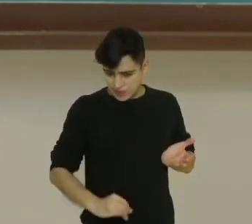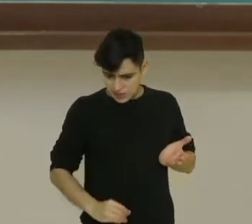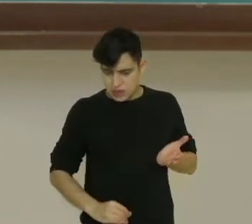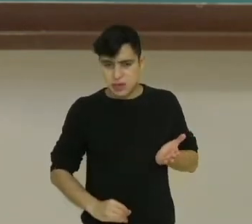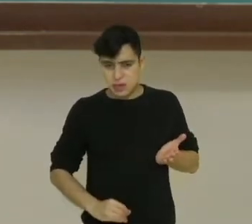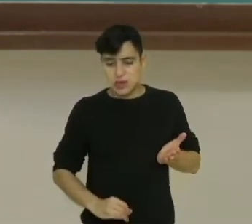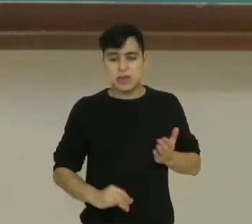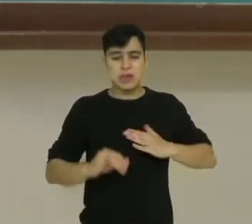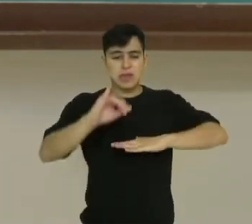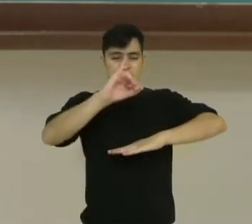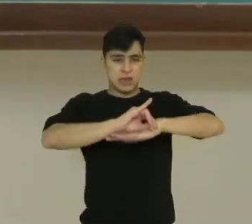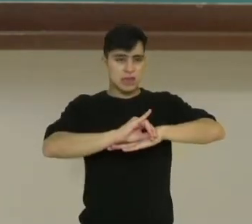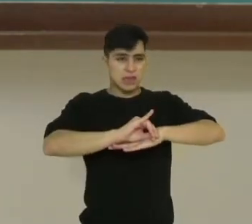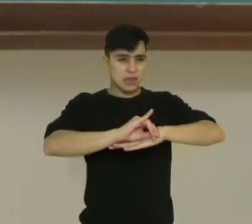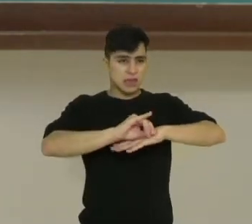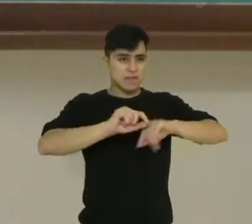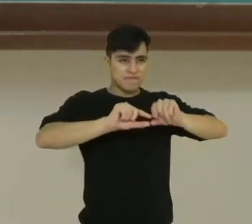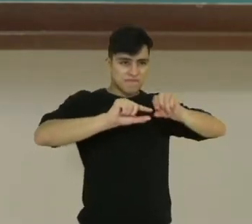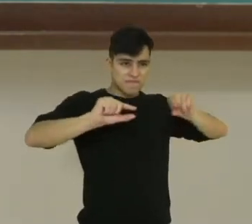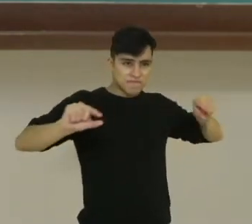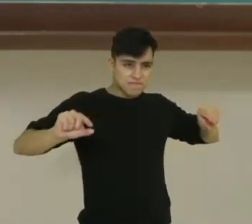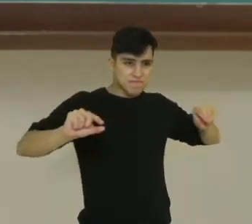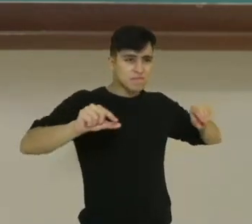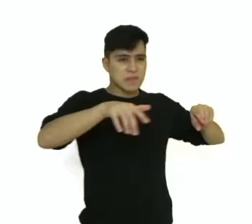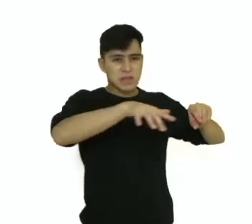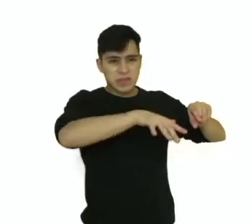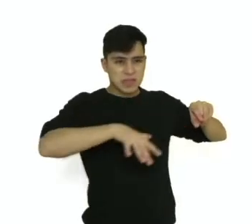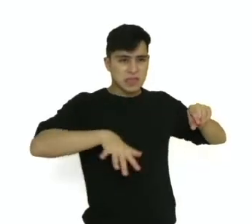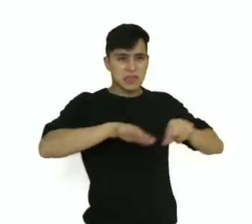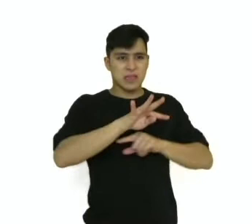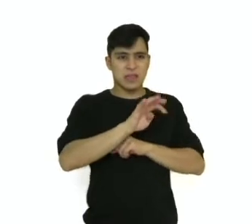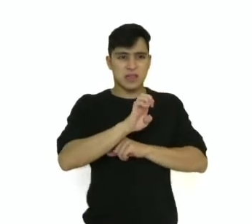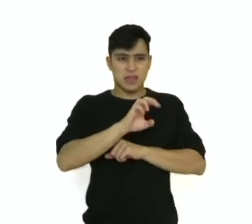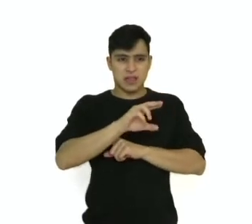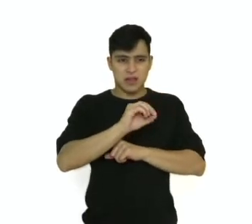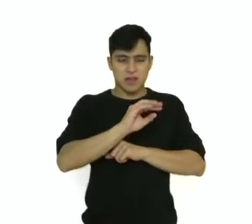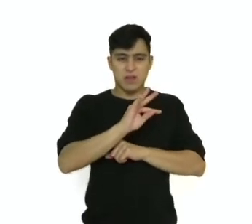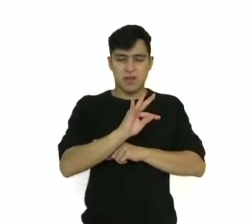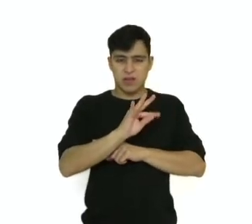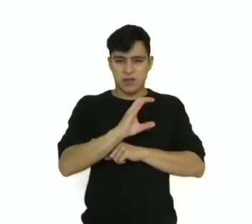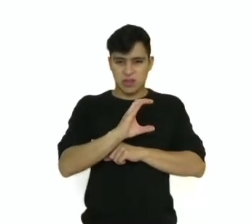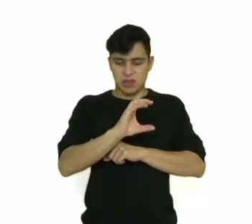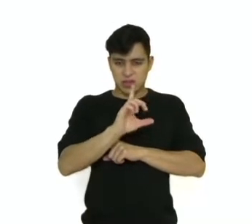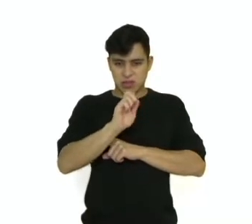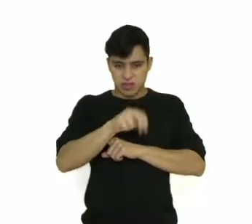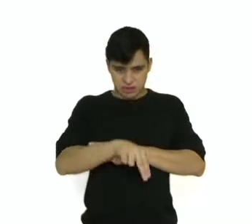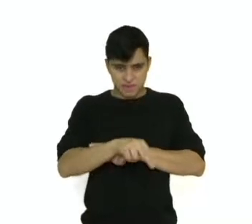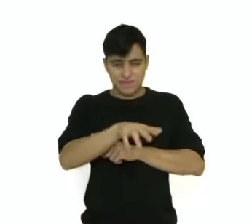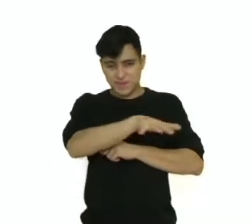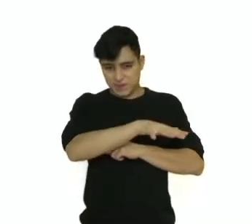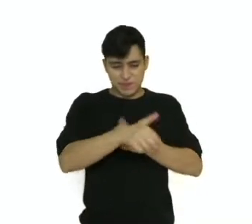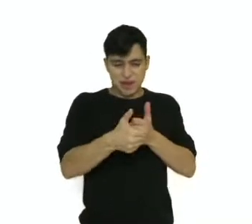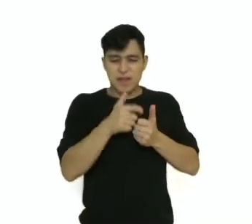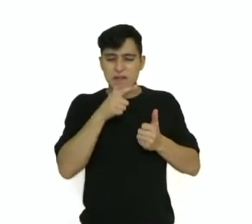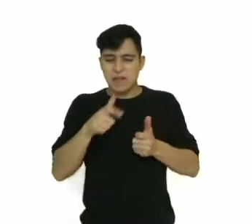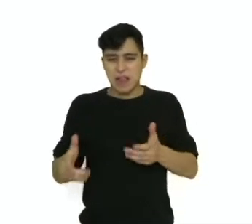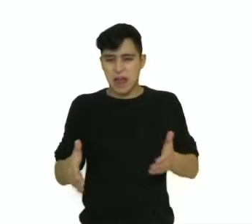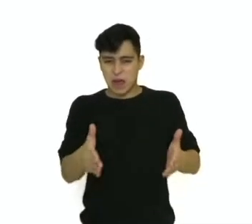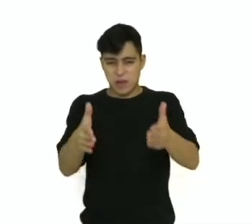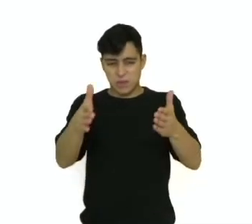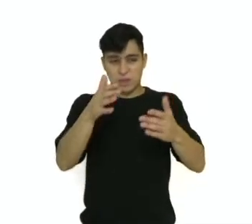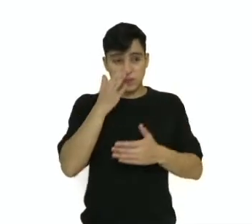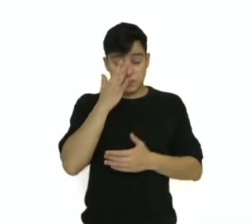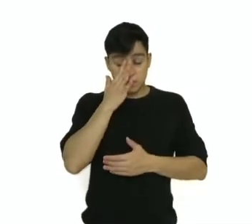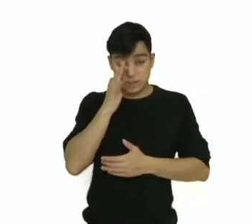capital em Tenochtitlan, que era aqui na região do Lago Texcoco. O Império Azteca não era uma